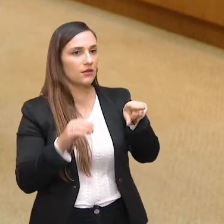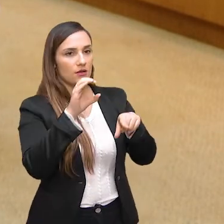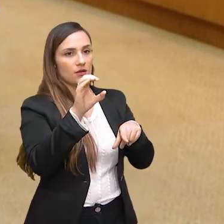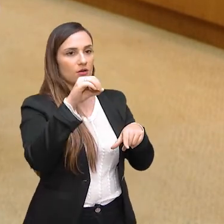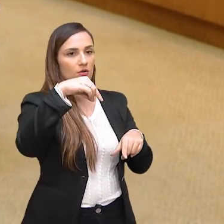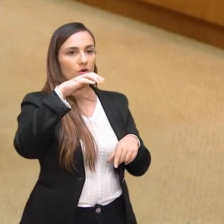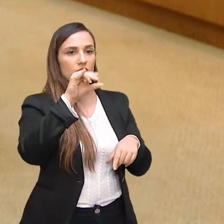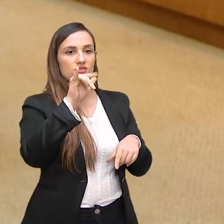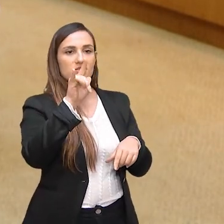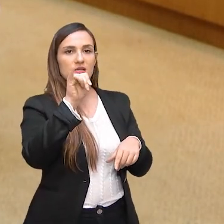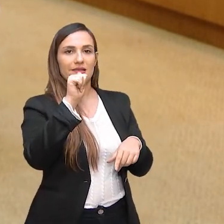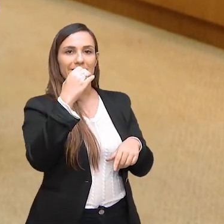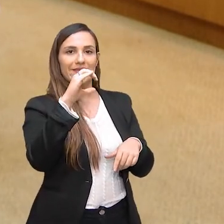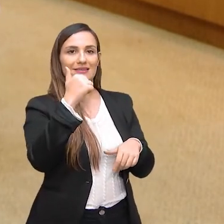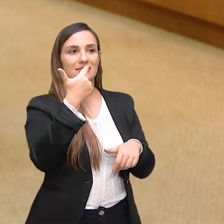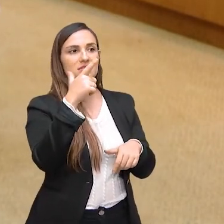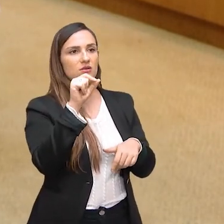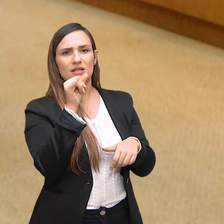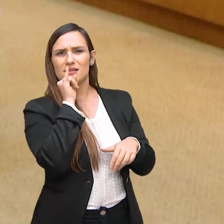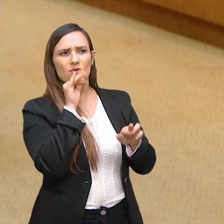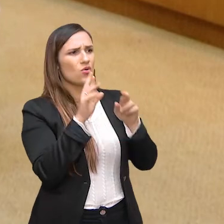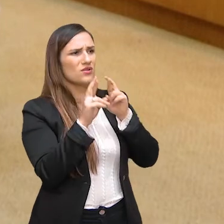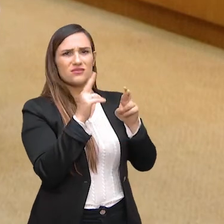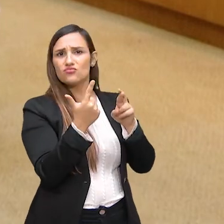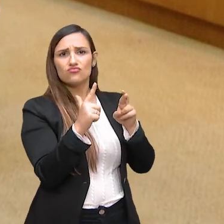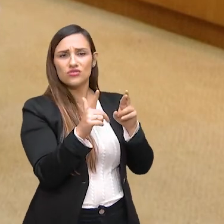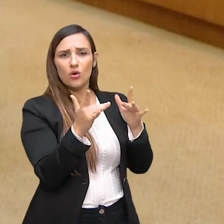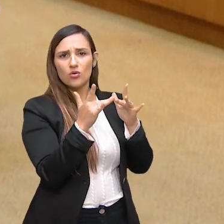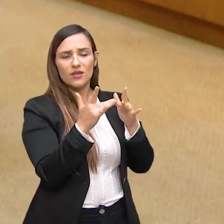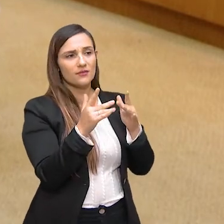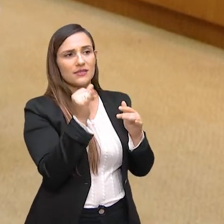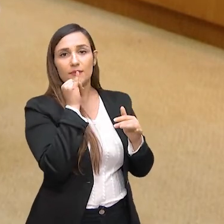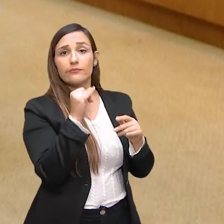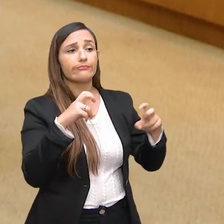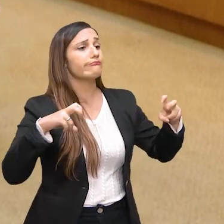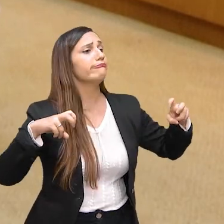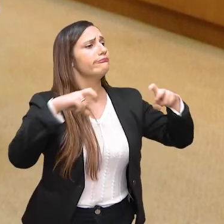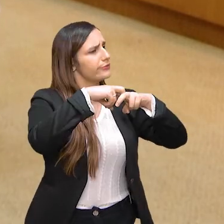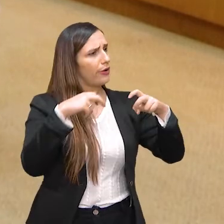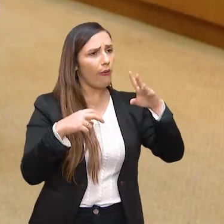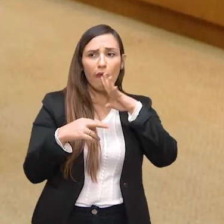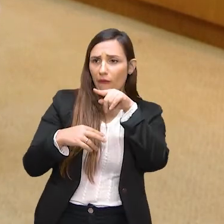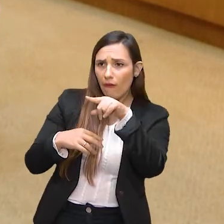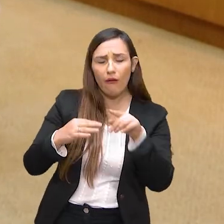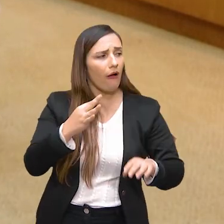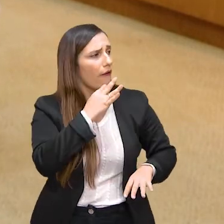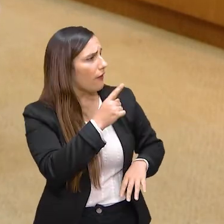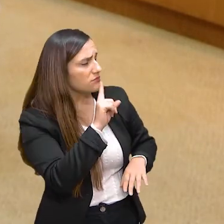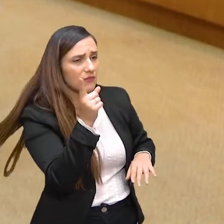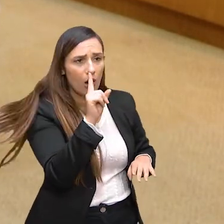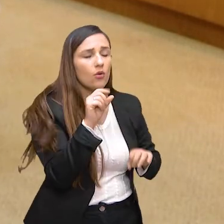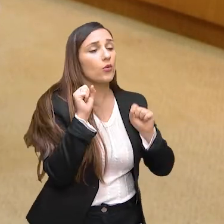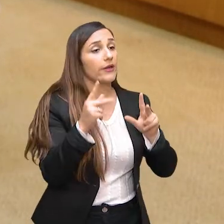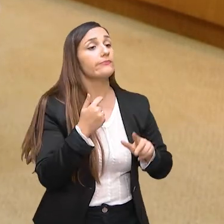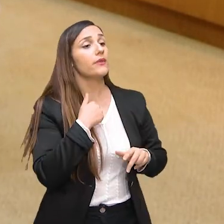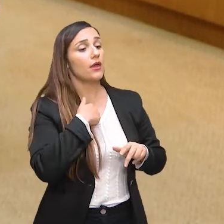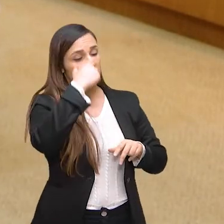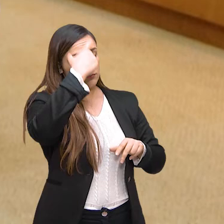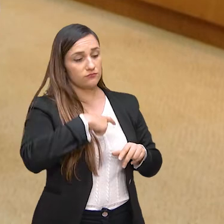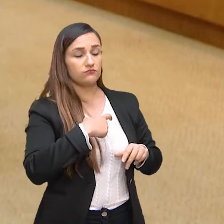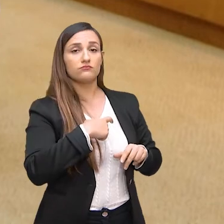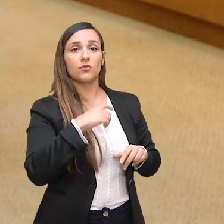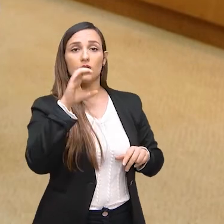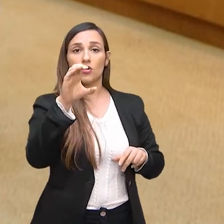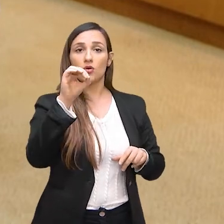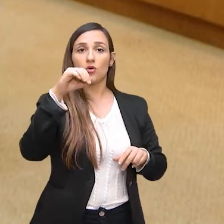se dá prioritariamente quando você não tem, então, a relação anterior. Então, um ato ilícito, acidente de trânsito, você não tinha nada. Então, aí o conciliador é o adequado,